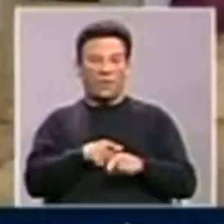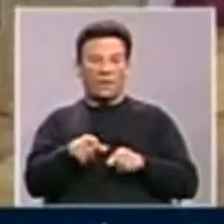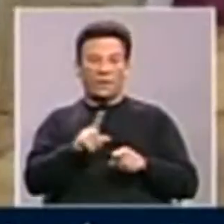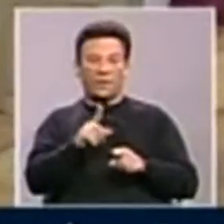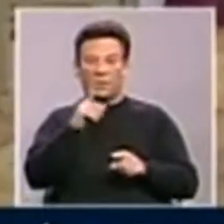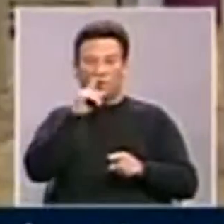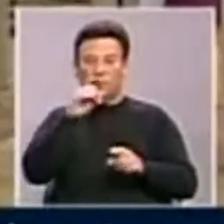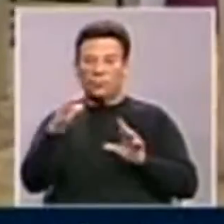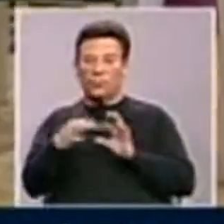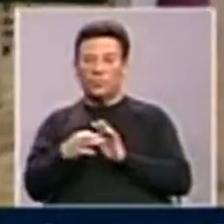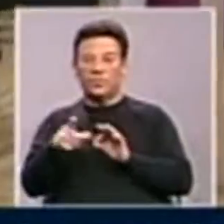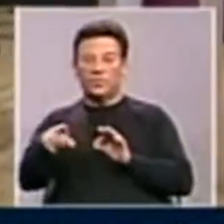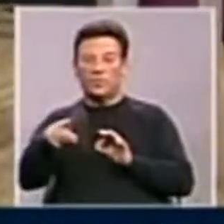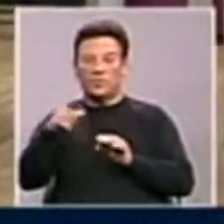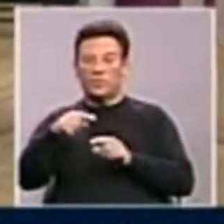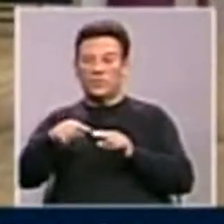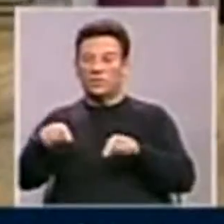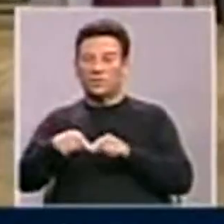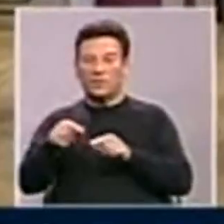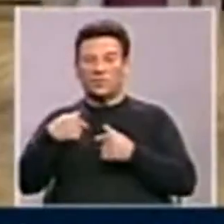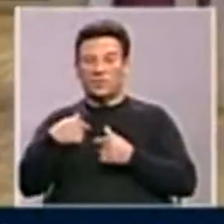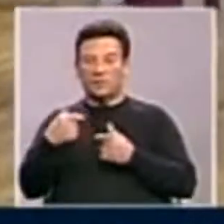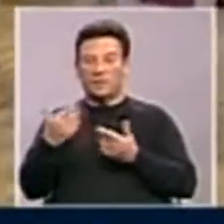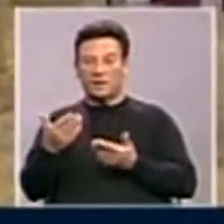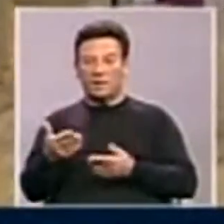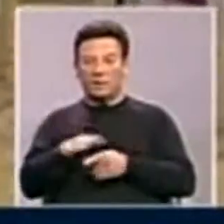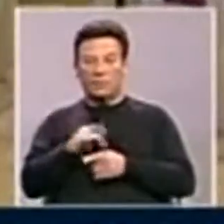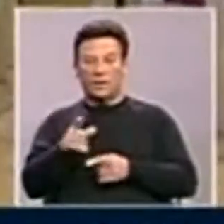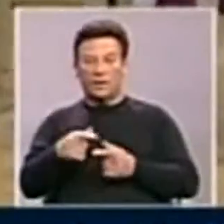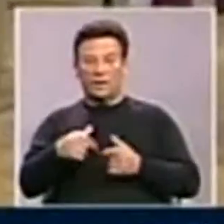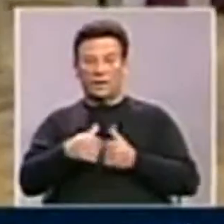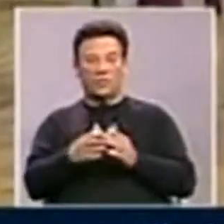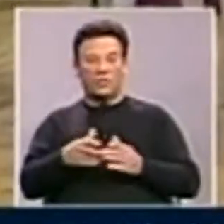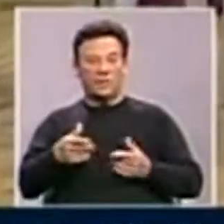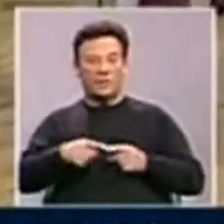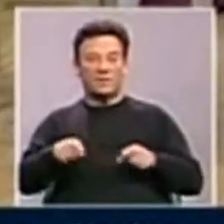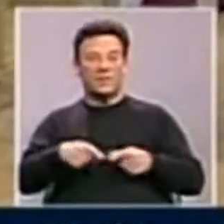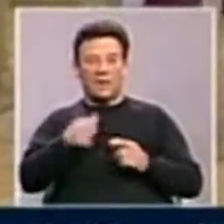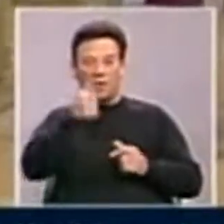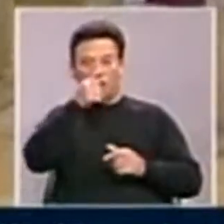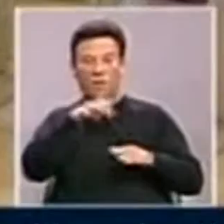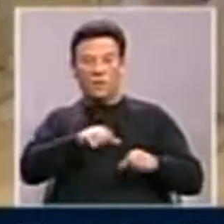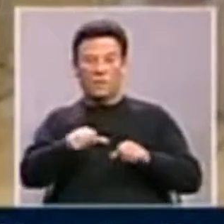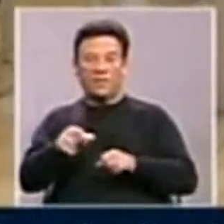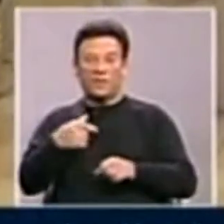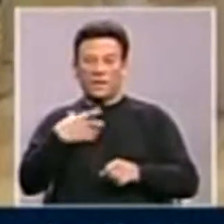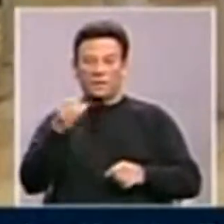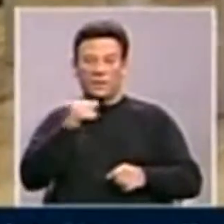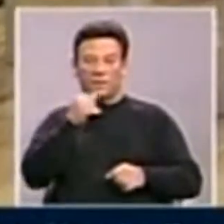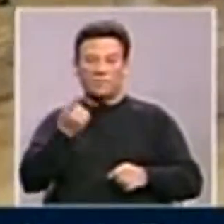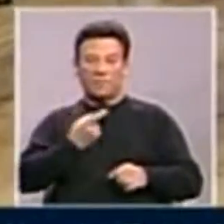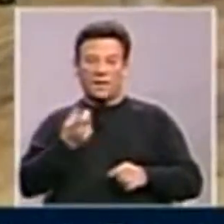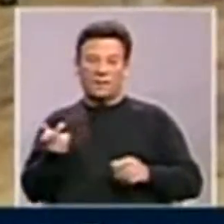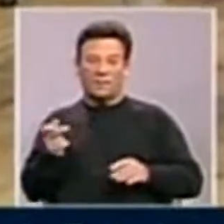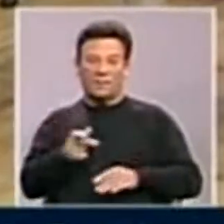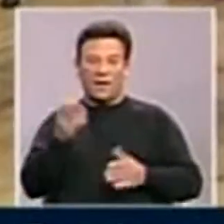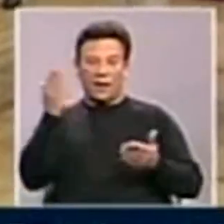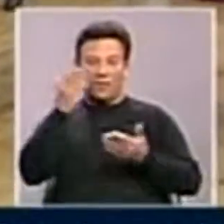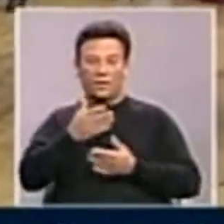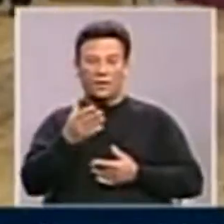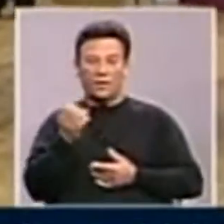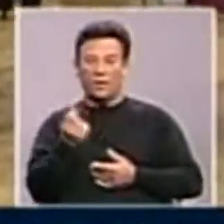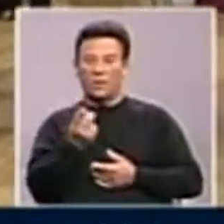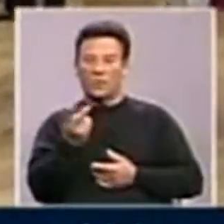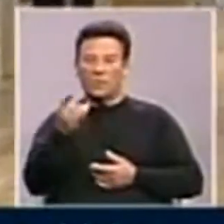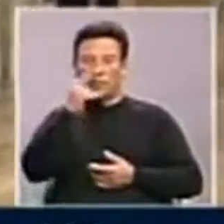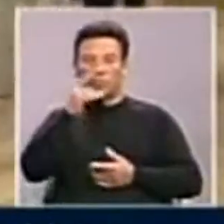não coincidem com o espaço que temos, porque as salas estão ocupadas e muitas vezes temos que vir para a noite. Quantas pessoas é que estão